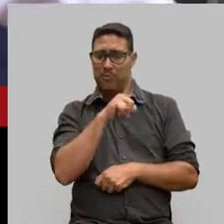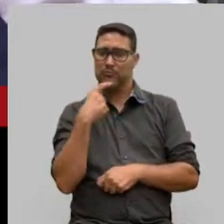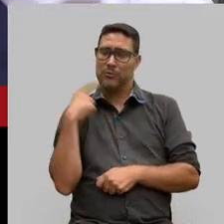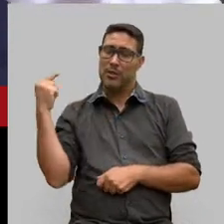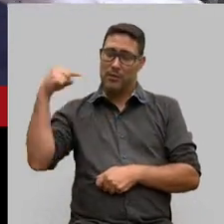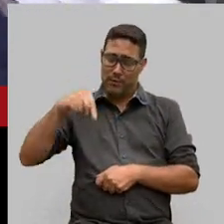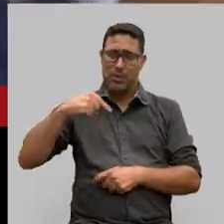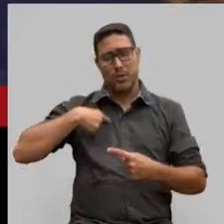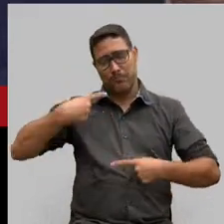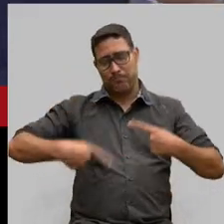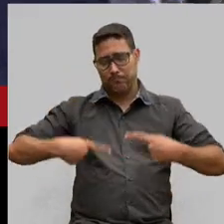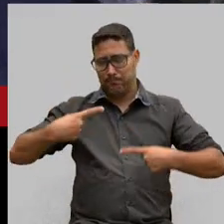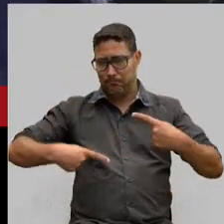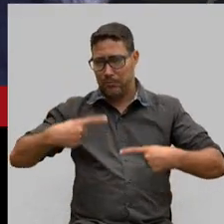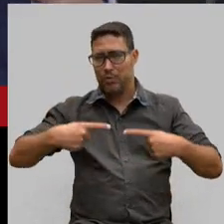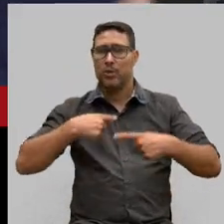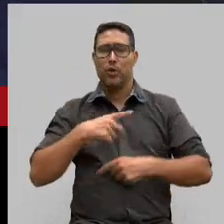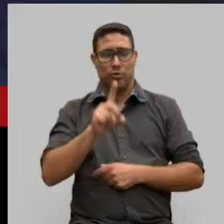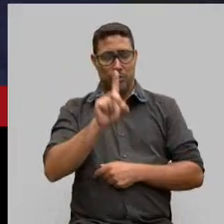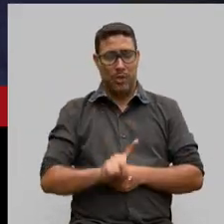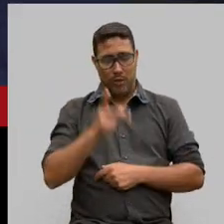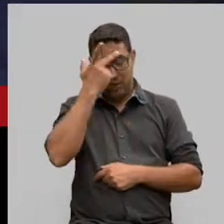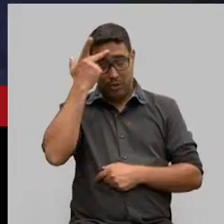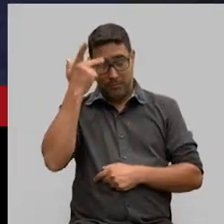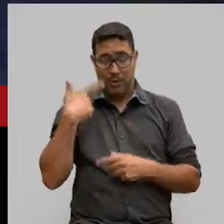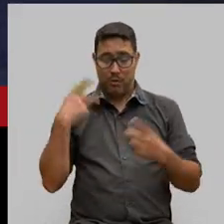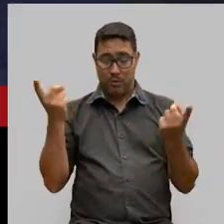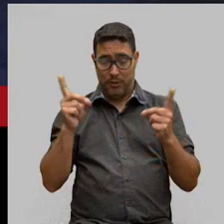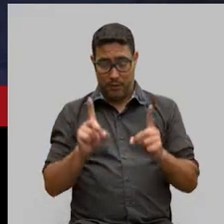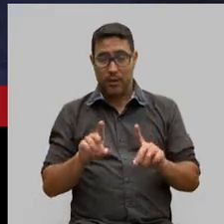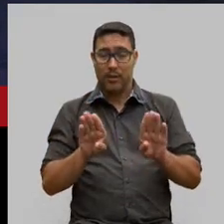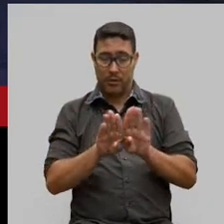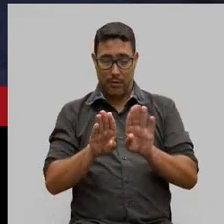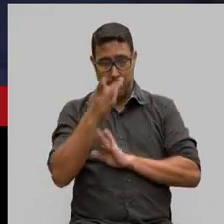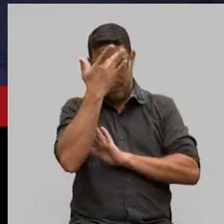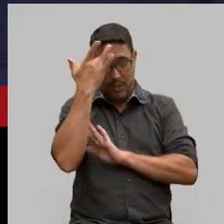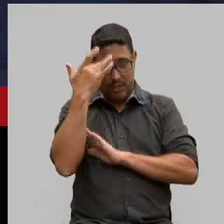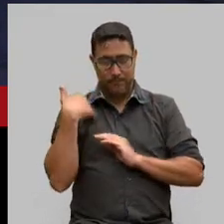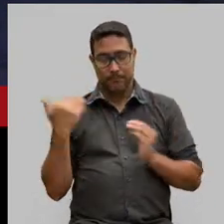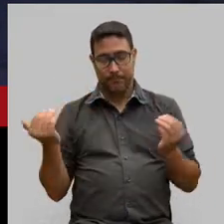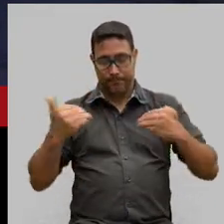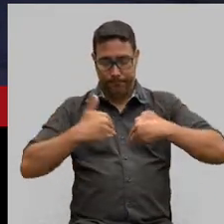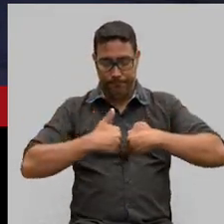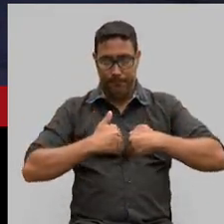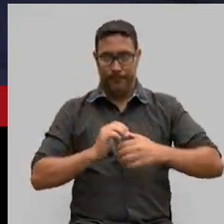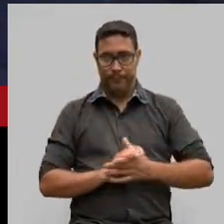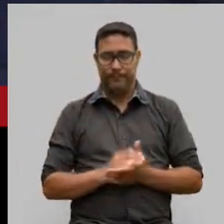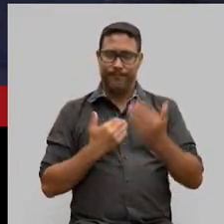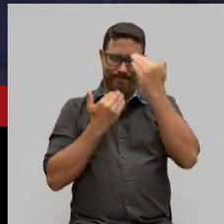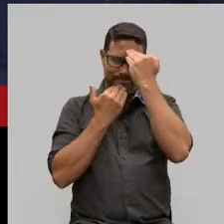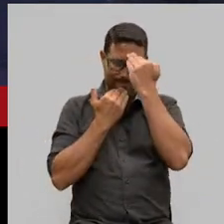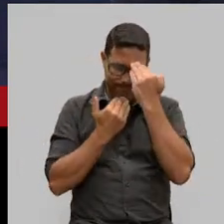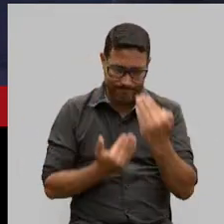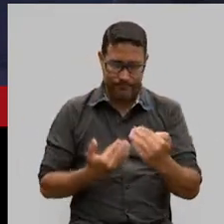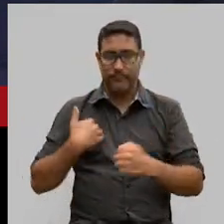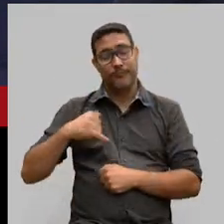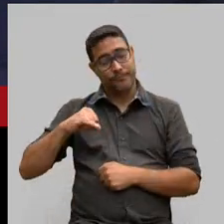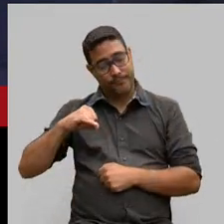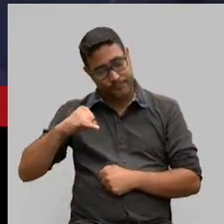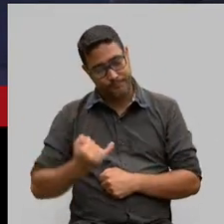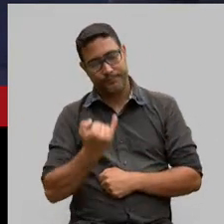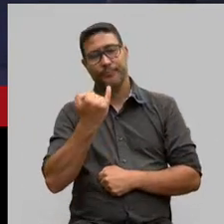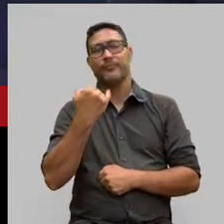das pessoas com deficiência e das pessoas autistas também então agradeço mais uma vez a oportunidade eh